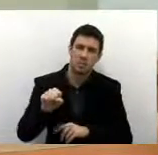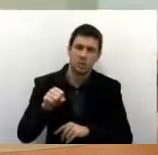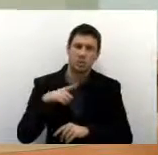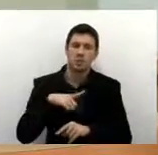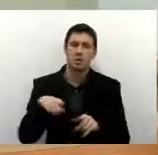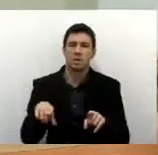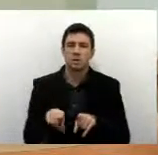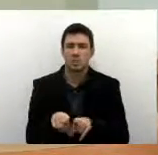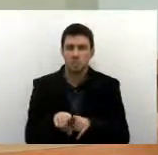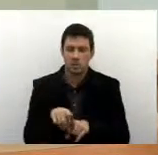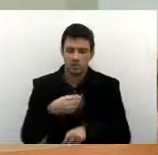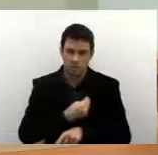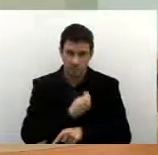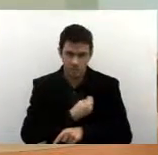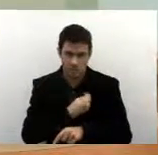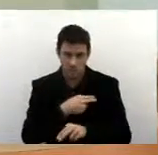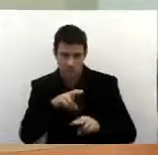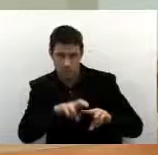Está sentado ali.